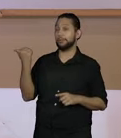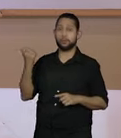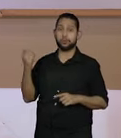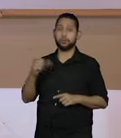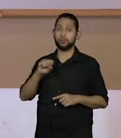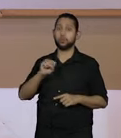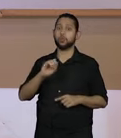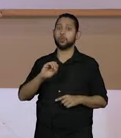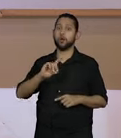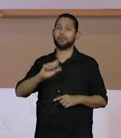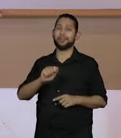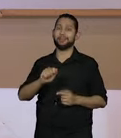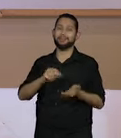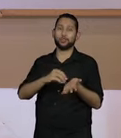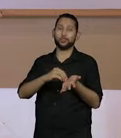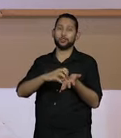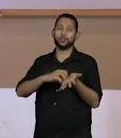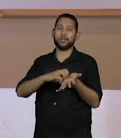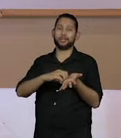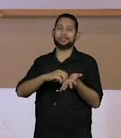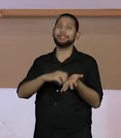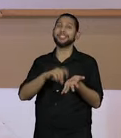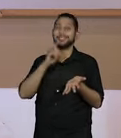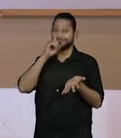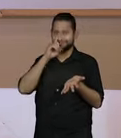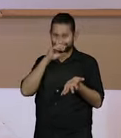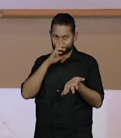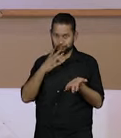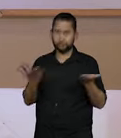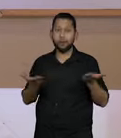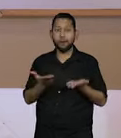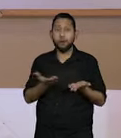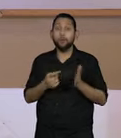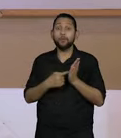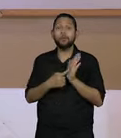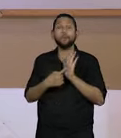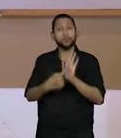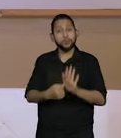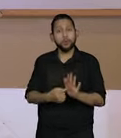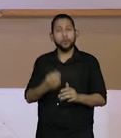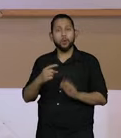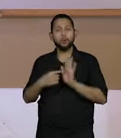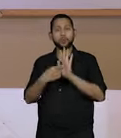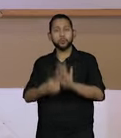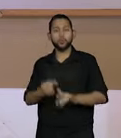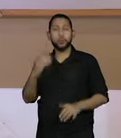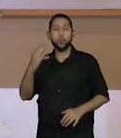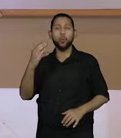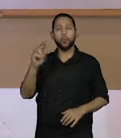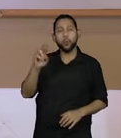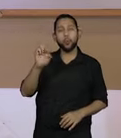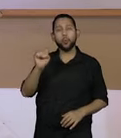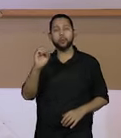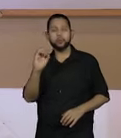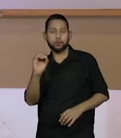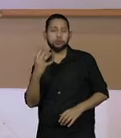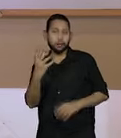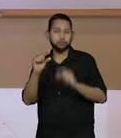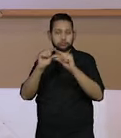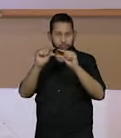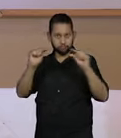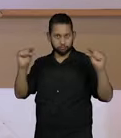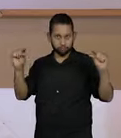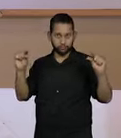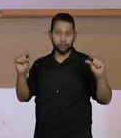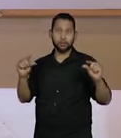soda cáustica. Vamos colocar em prática então a equação que a gente comentou anteriormente, que nós vamos usar